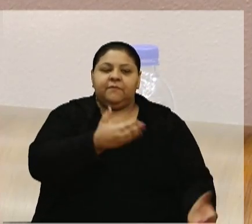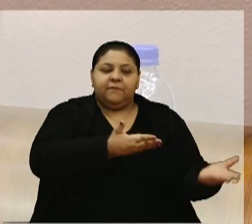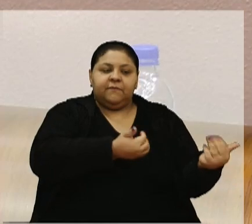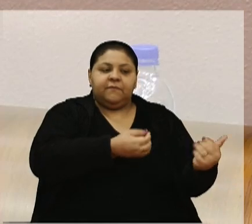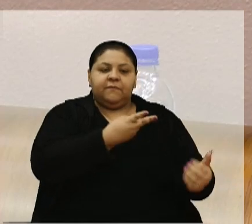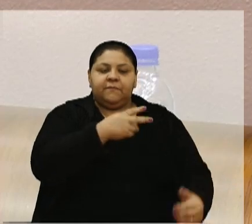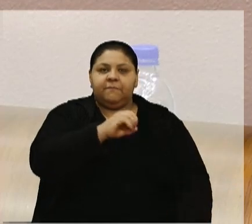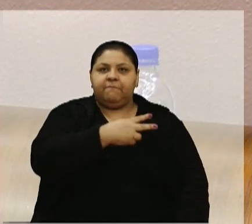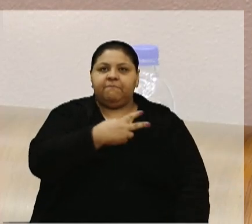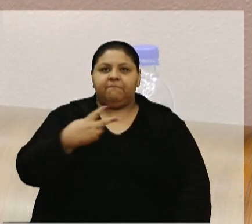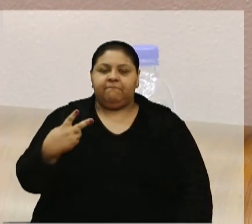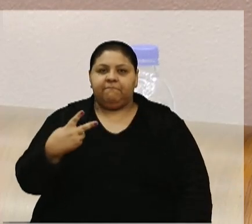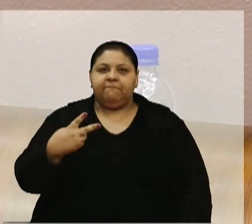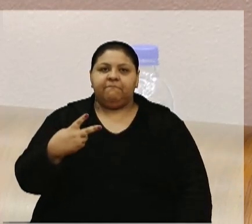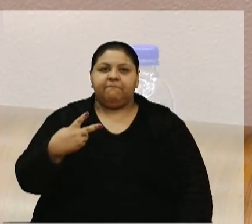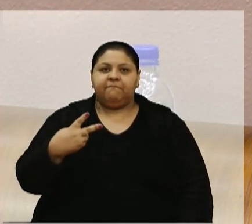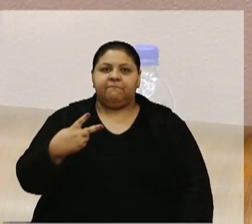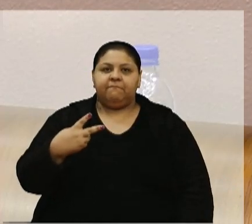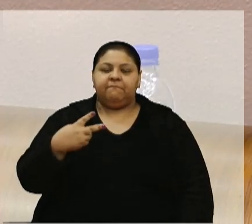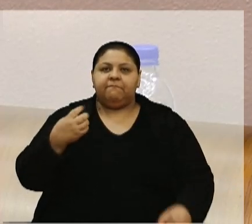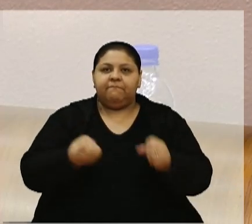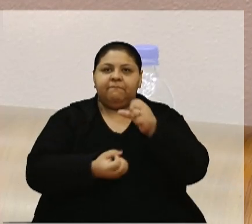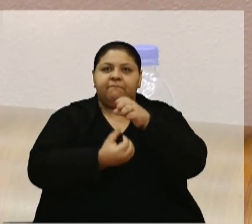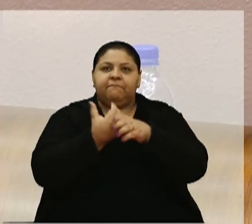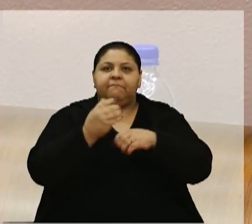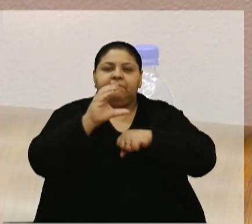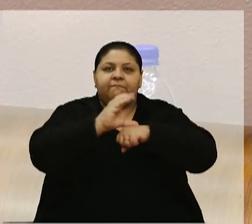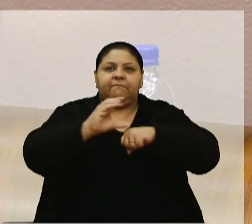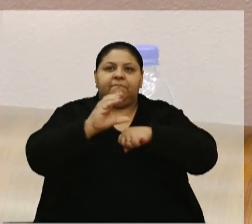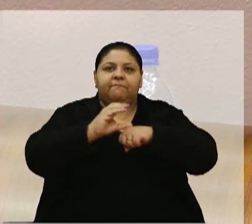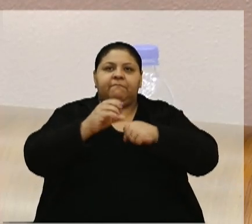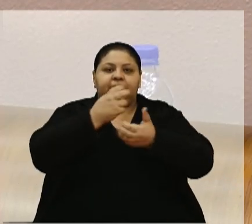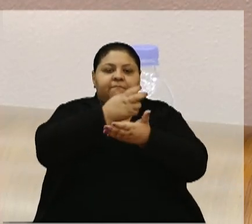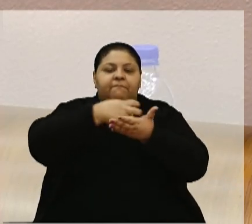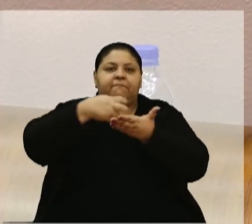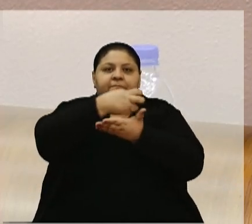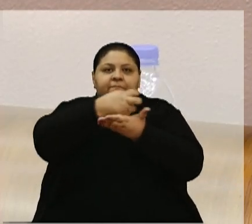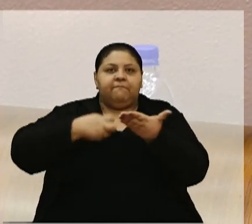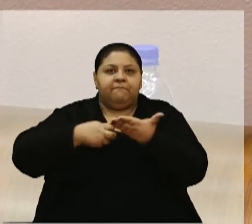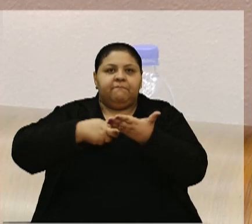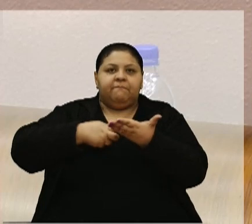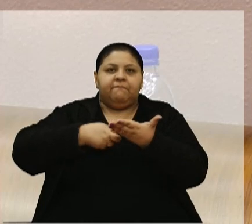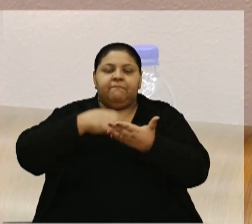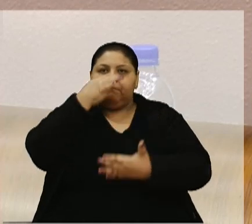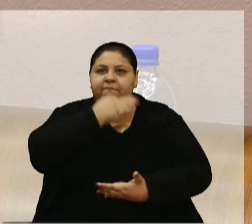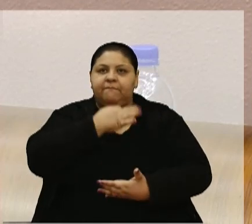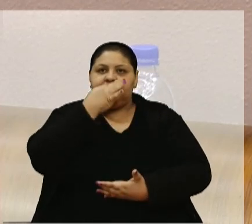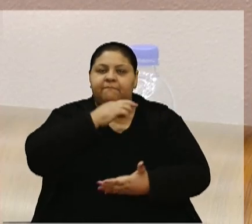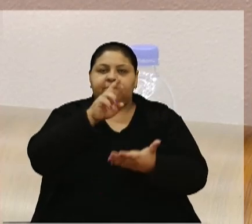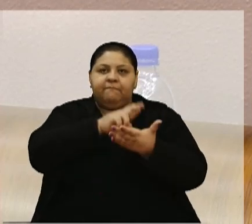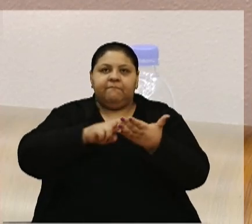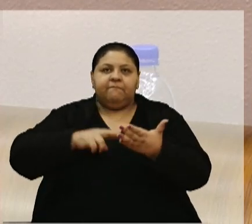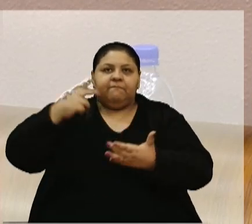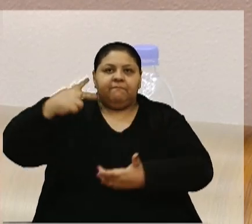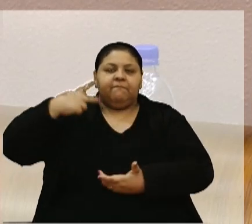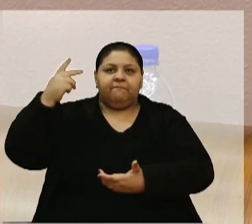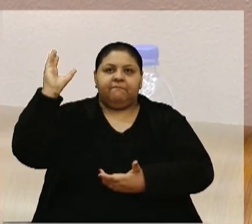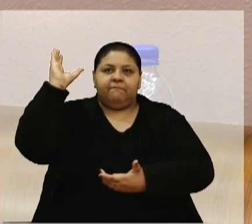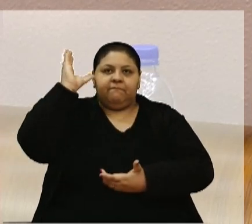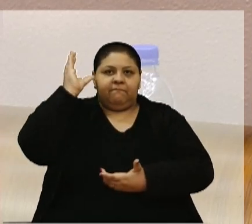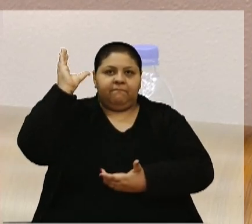de 2022, que institui o Código Tributário do município. Relator, vereador